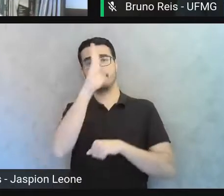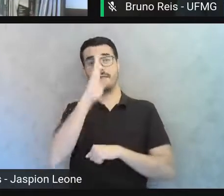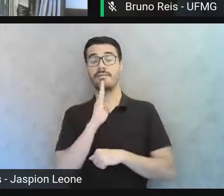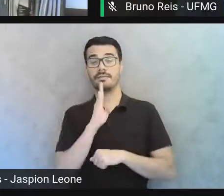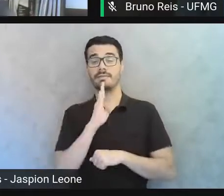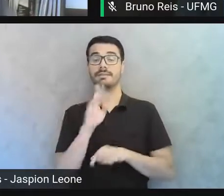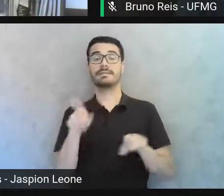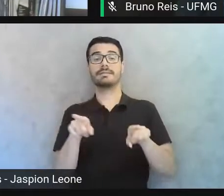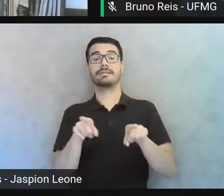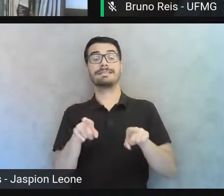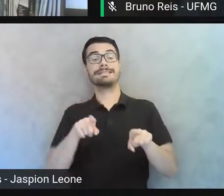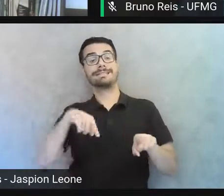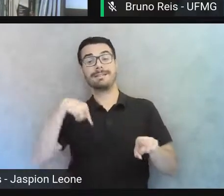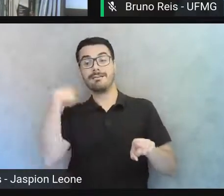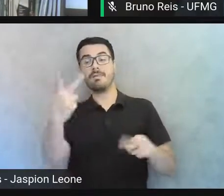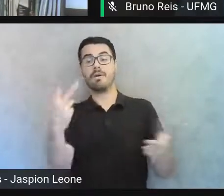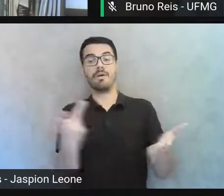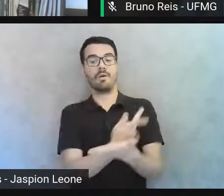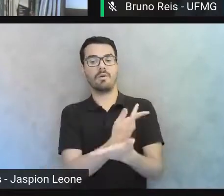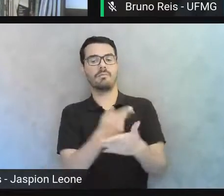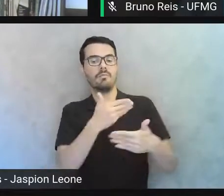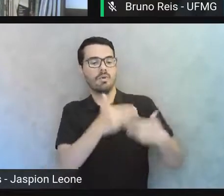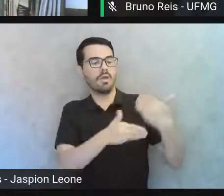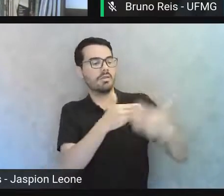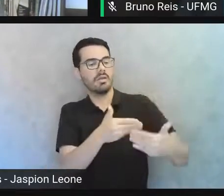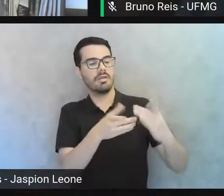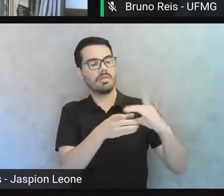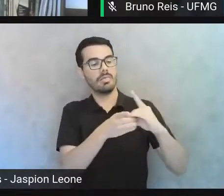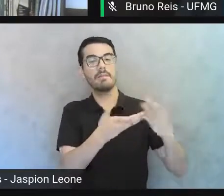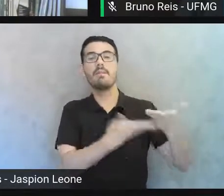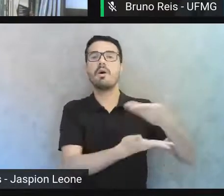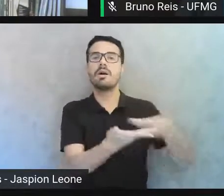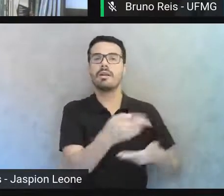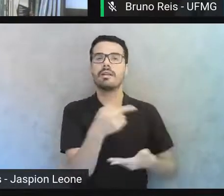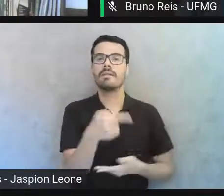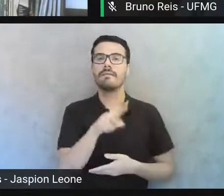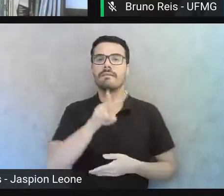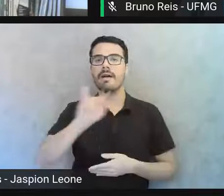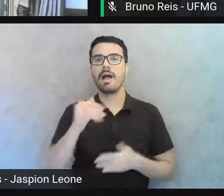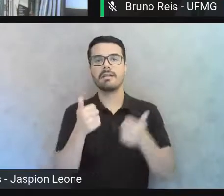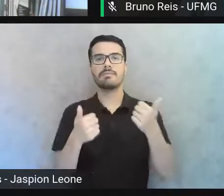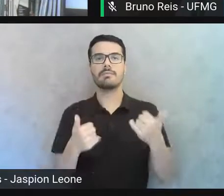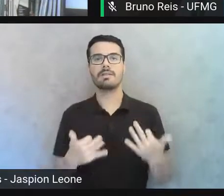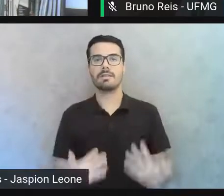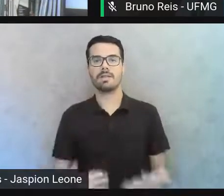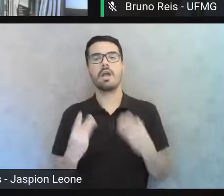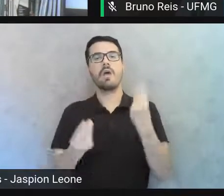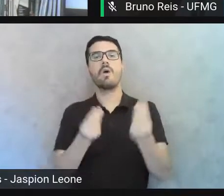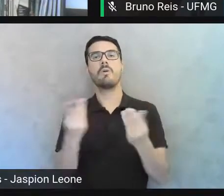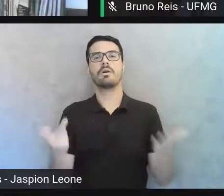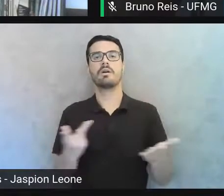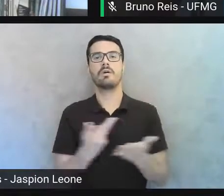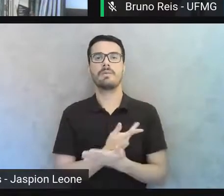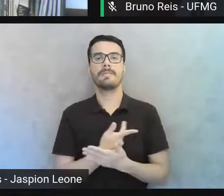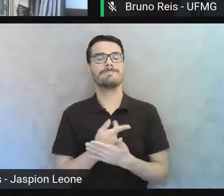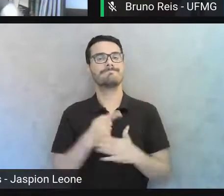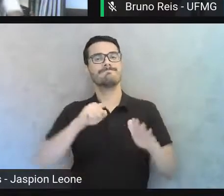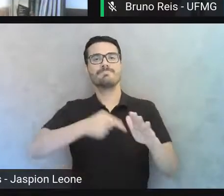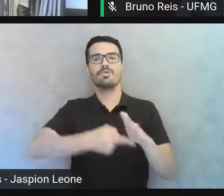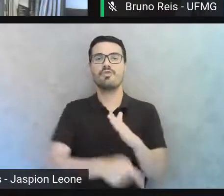da redemocratização. Ele vai nos dizer as razões pelas quais ocorreu uma